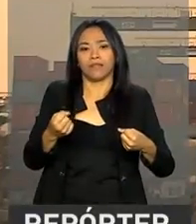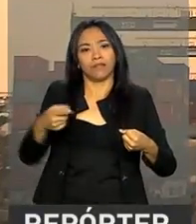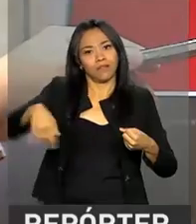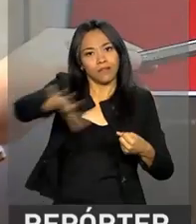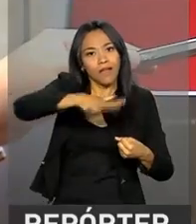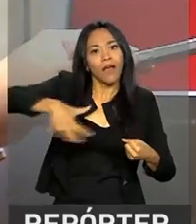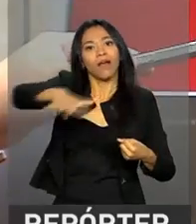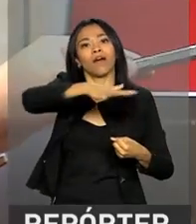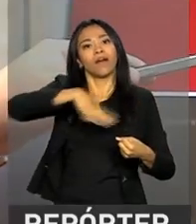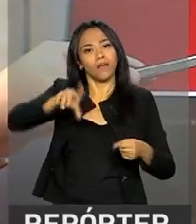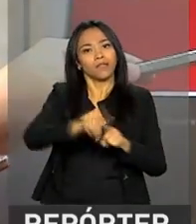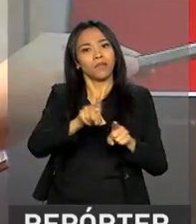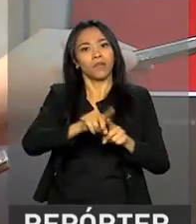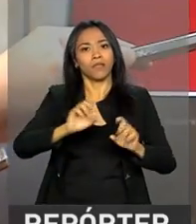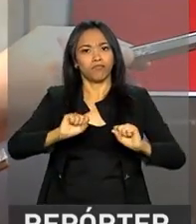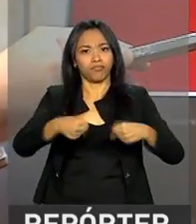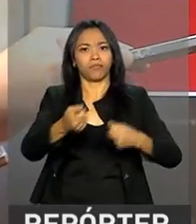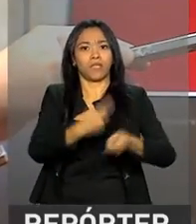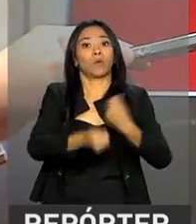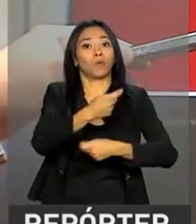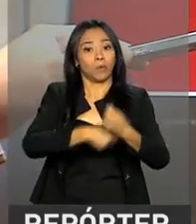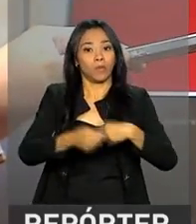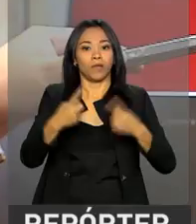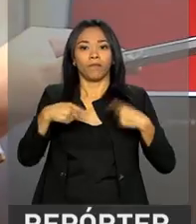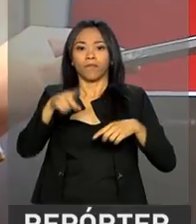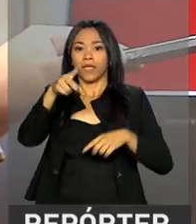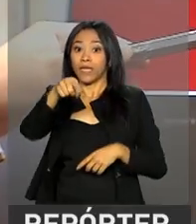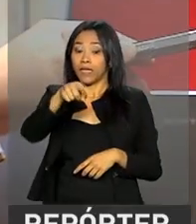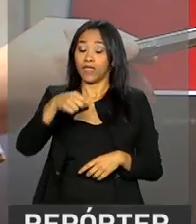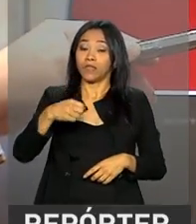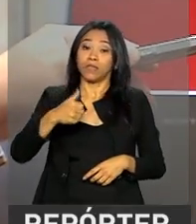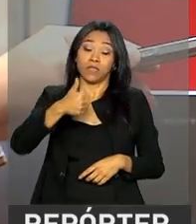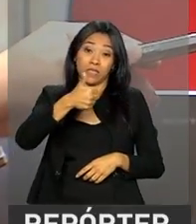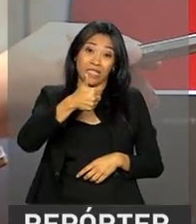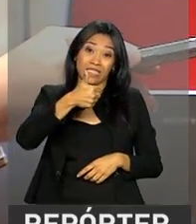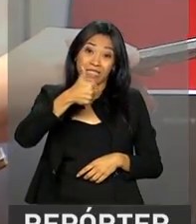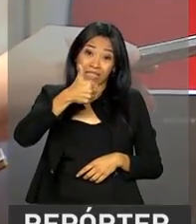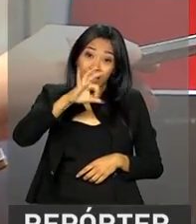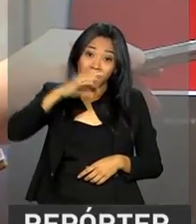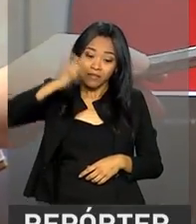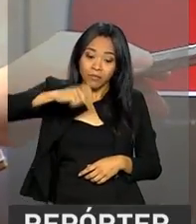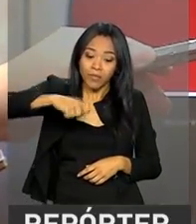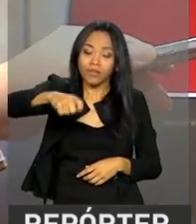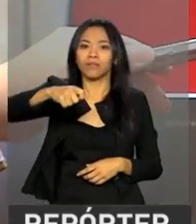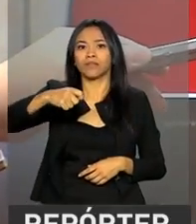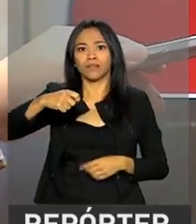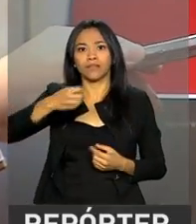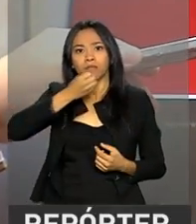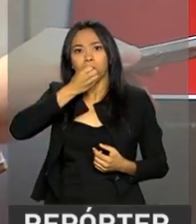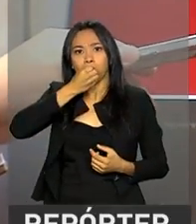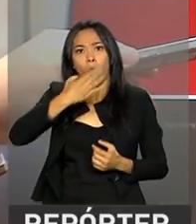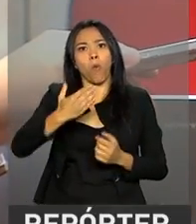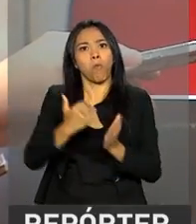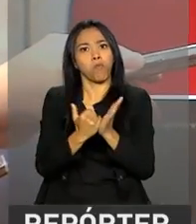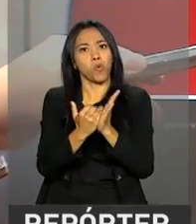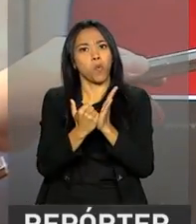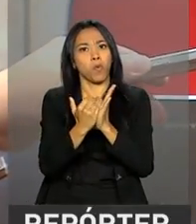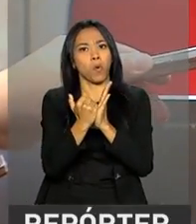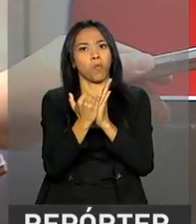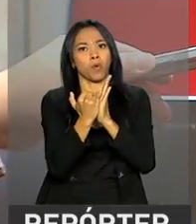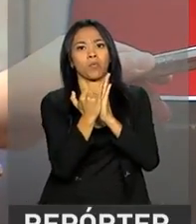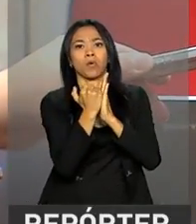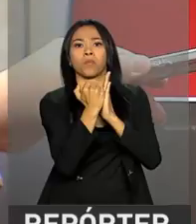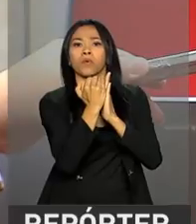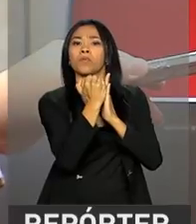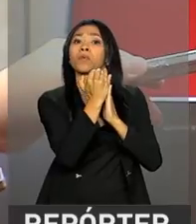economia neste mês de setembro nós tivemos o décimo mês consecutivo de aumento das importações que refletir o